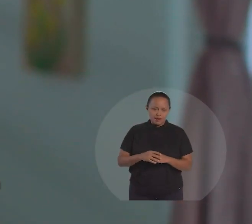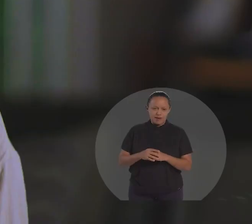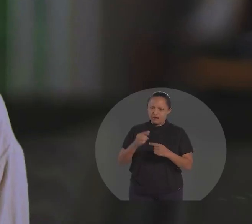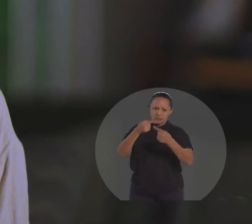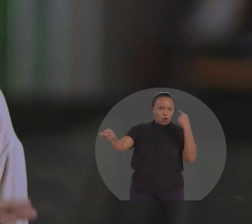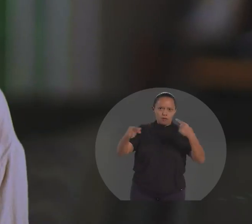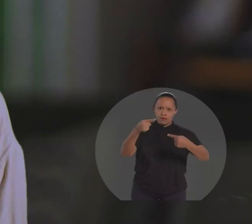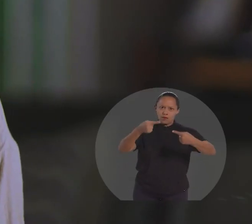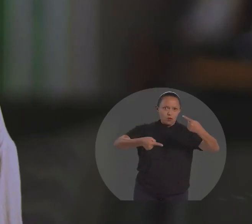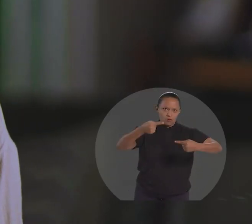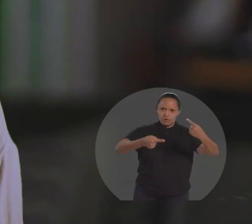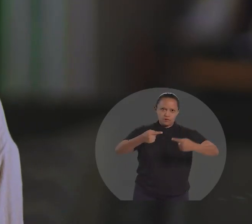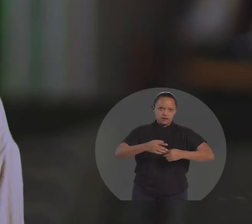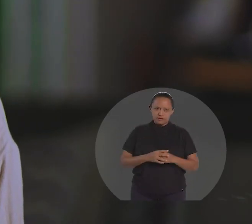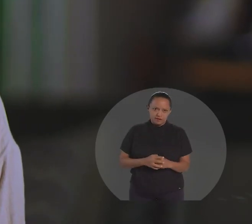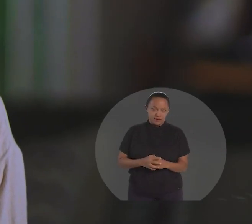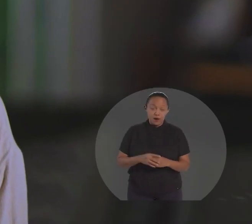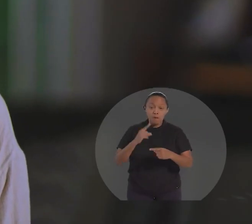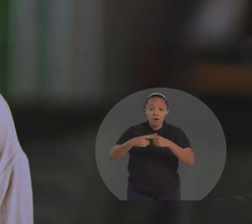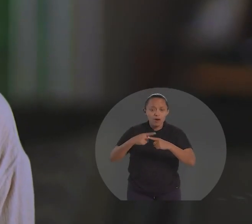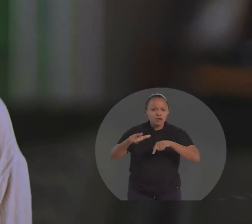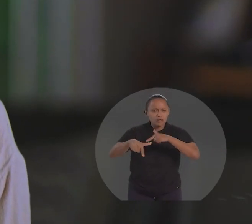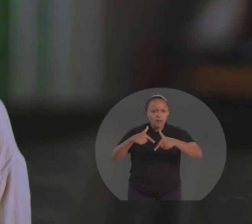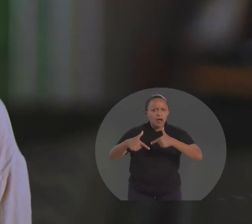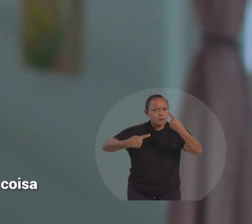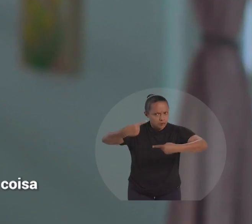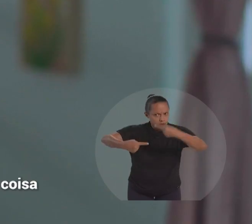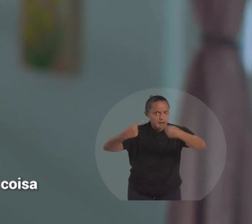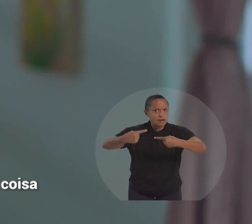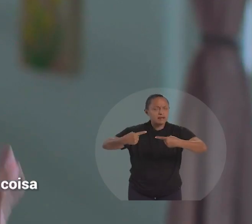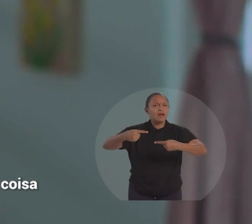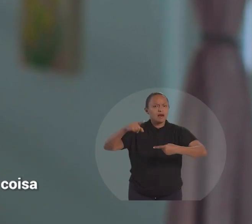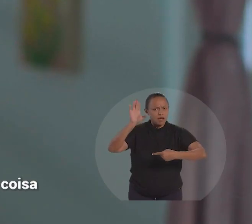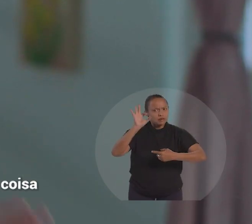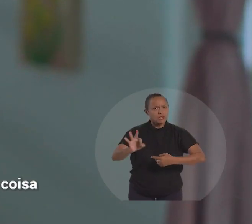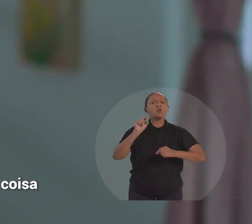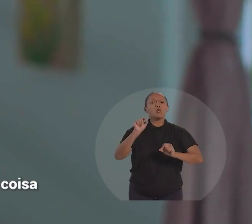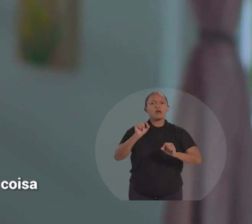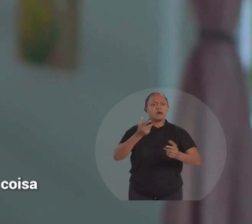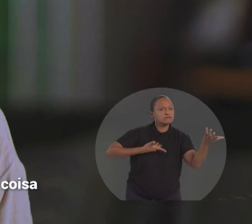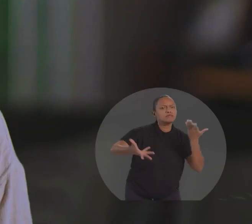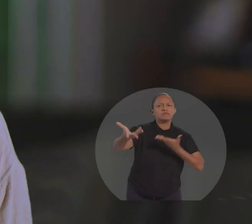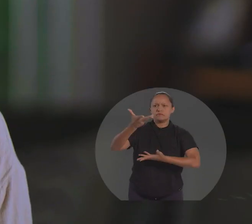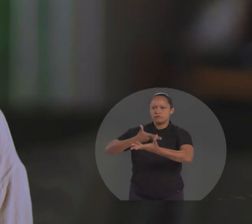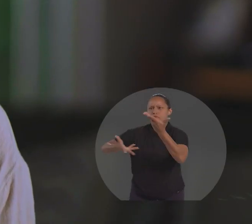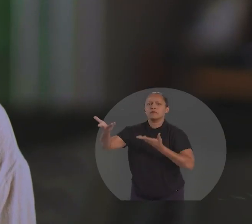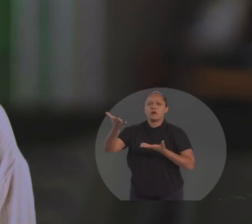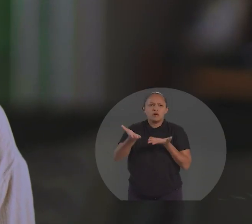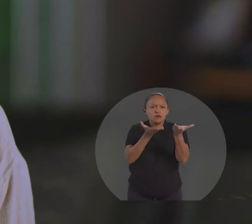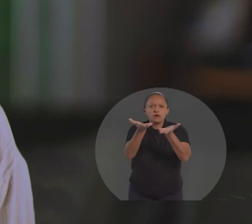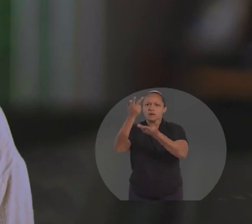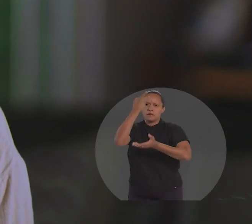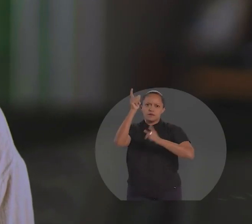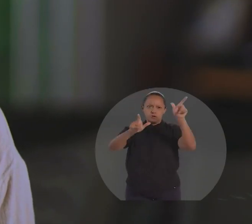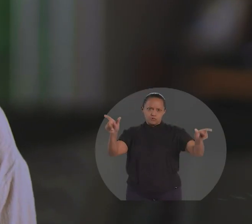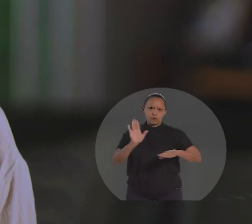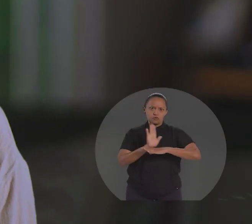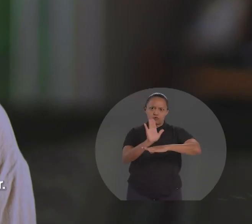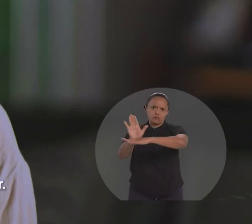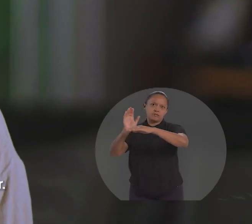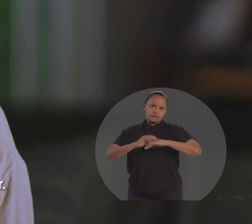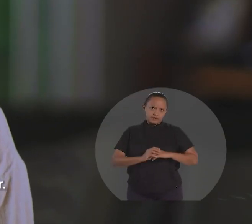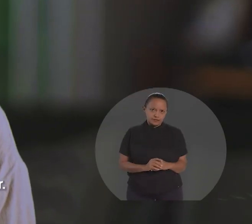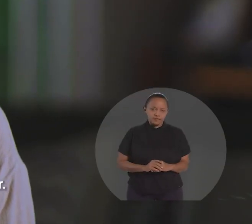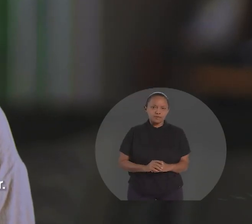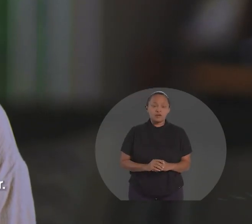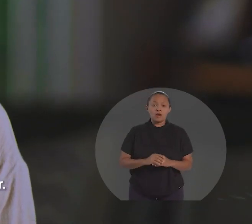amigos, é melhor você trabalhar com outra coisa. É melhor você estar em atuando em outra coisa, porque na política